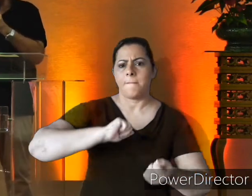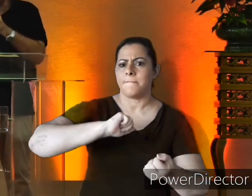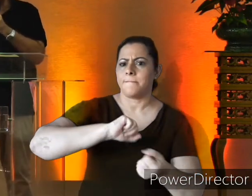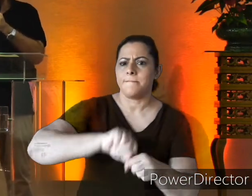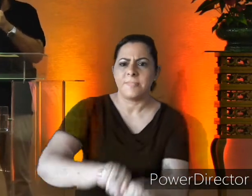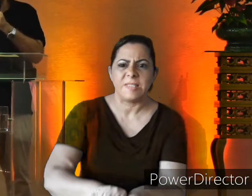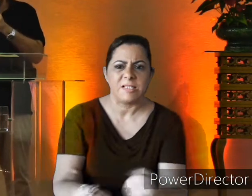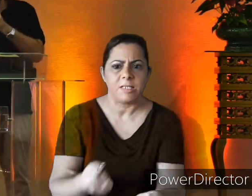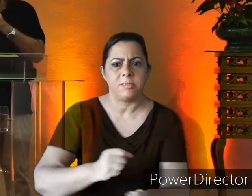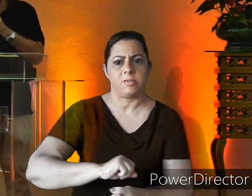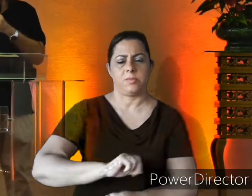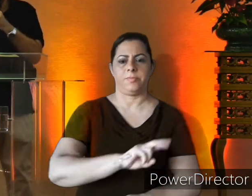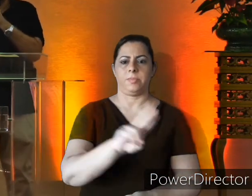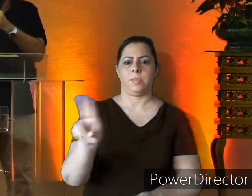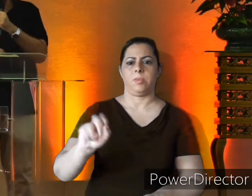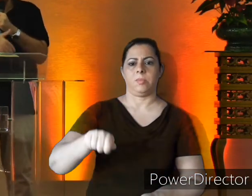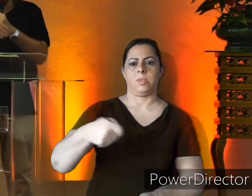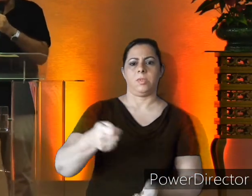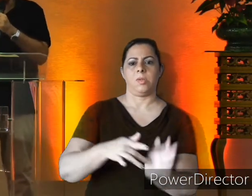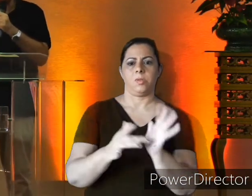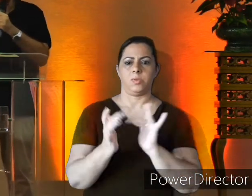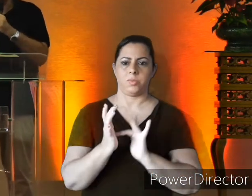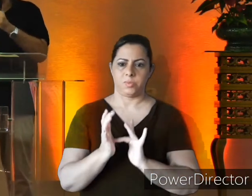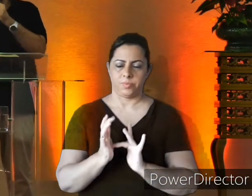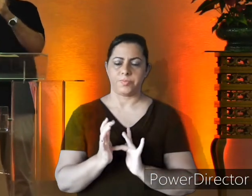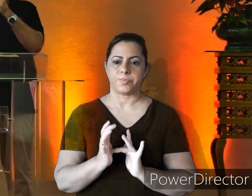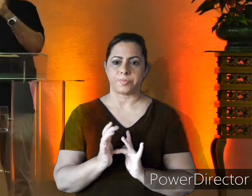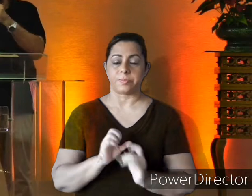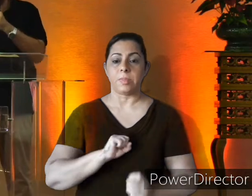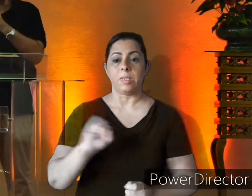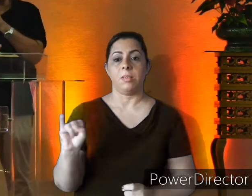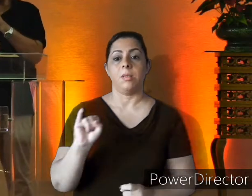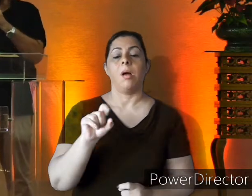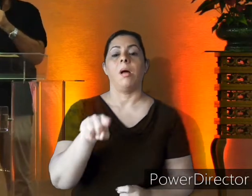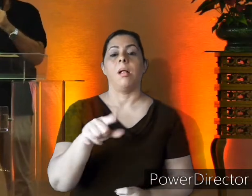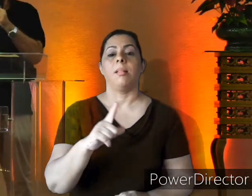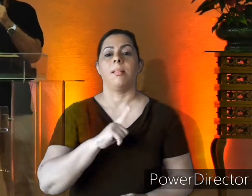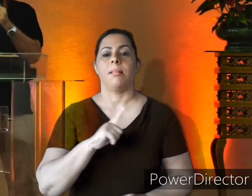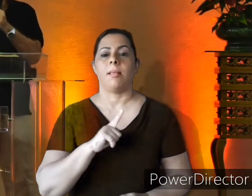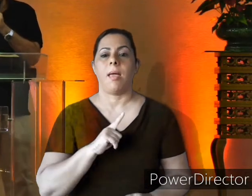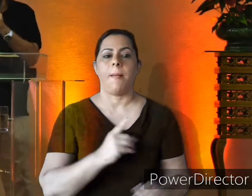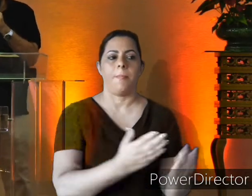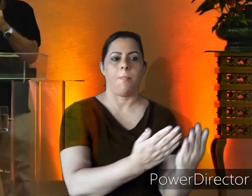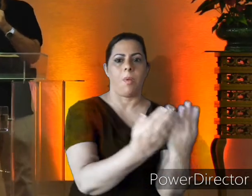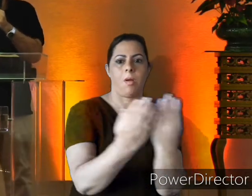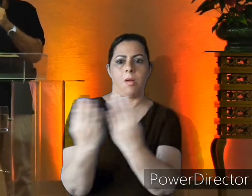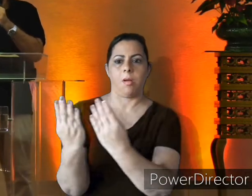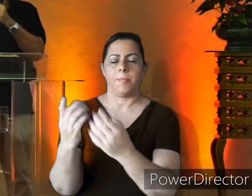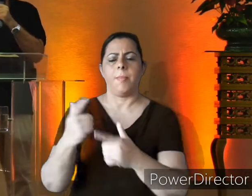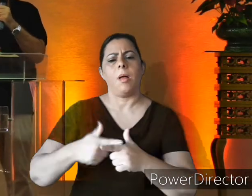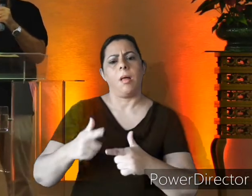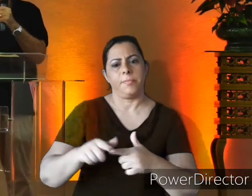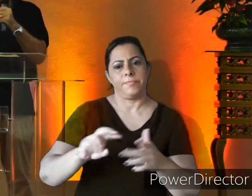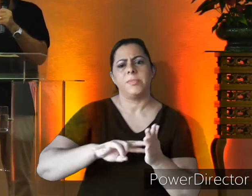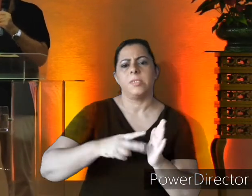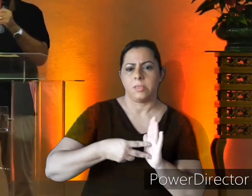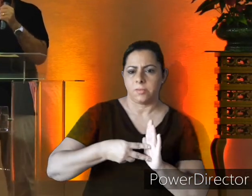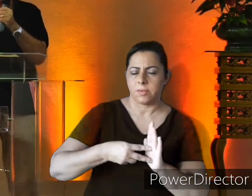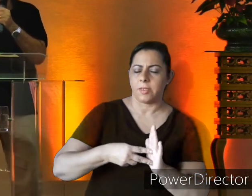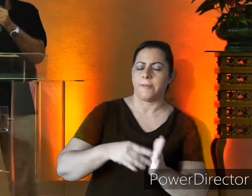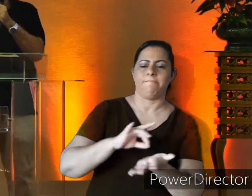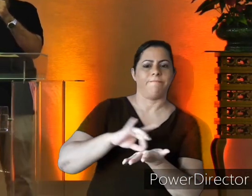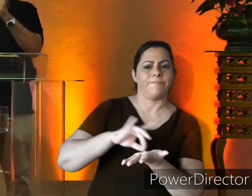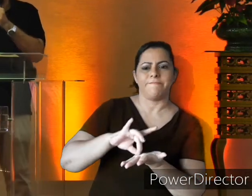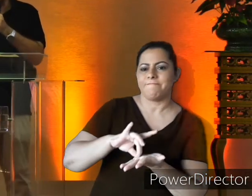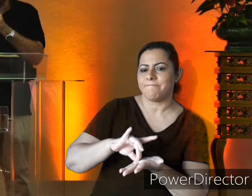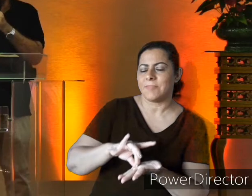está cercado e com certeza do teu derredor existem demônios, existem espíritos malignos, as trevas vêm contra a